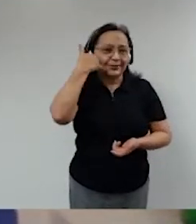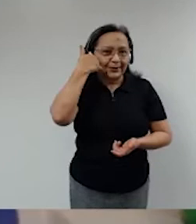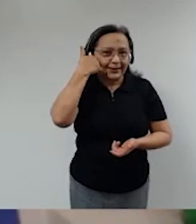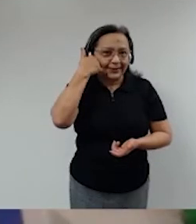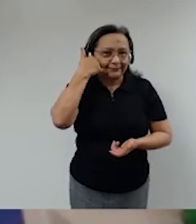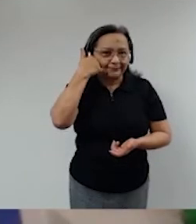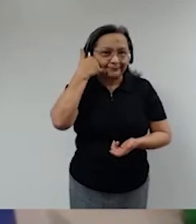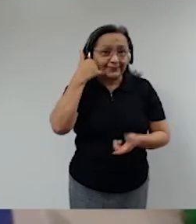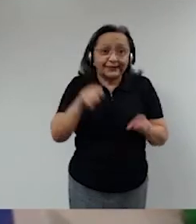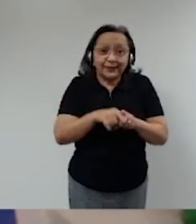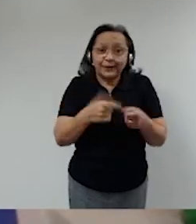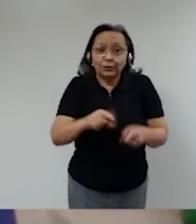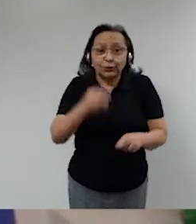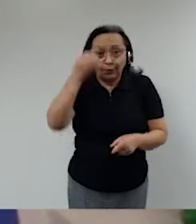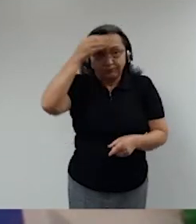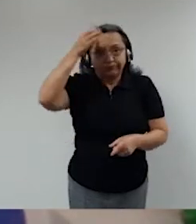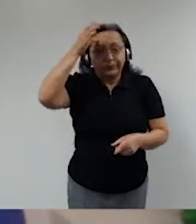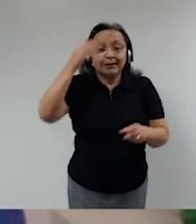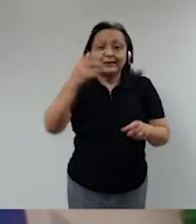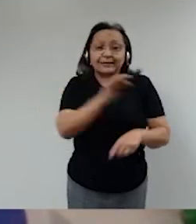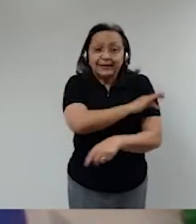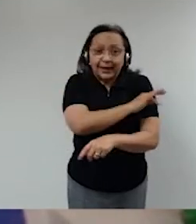conhecimento técnico para usar